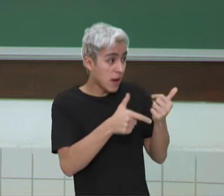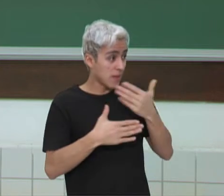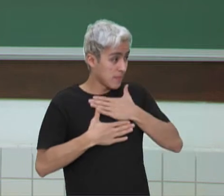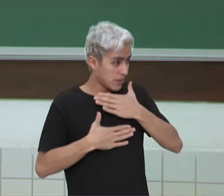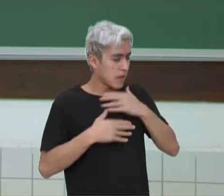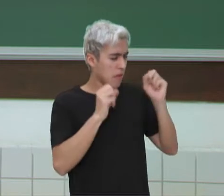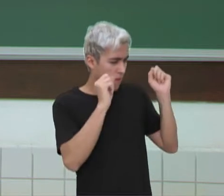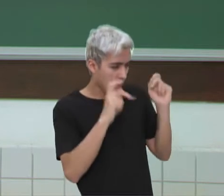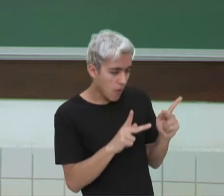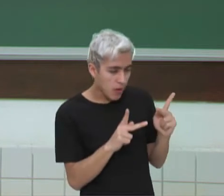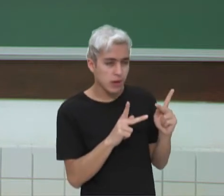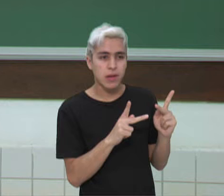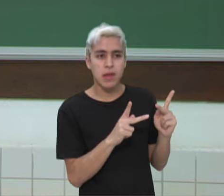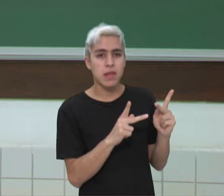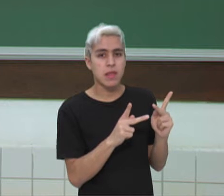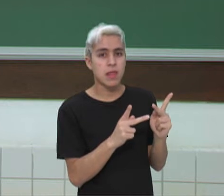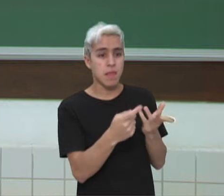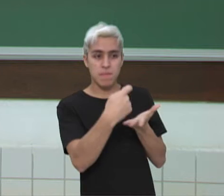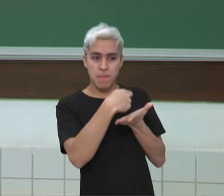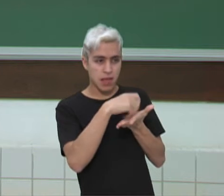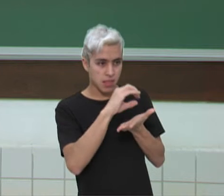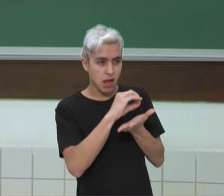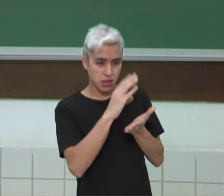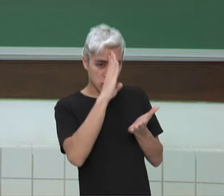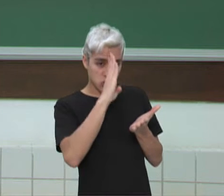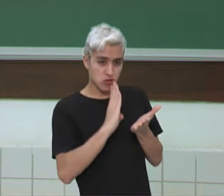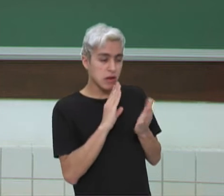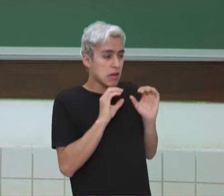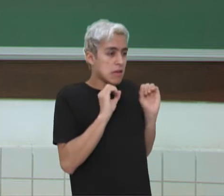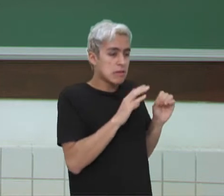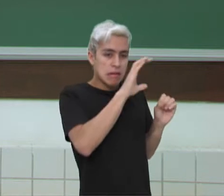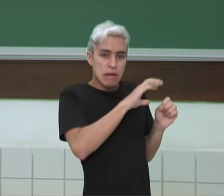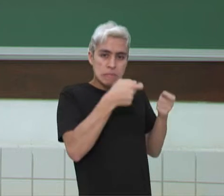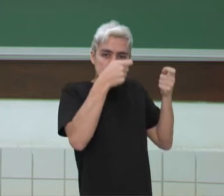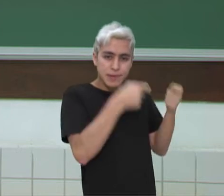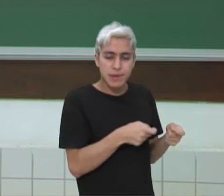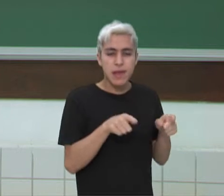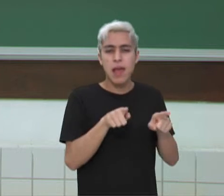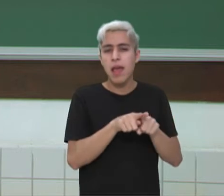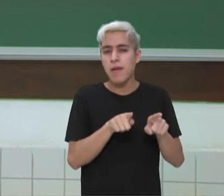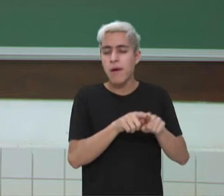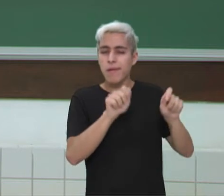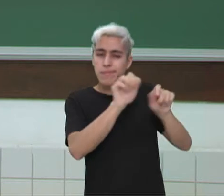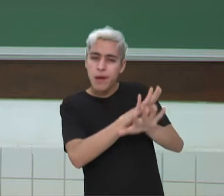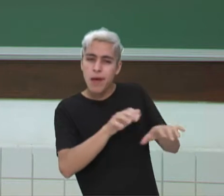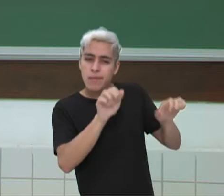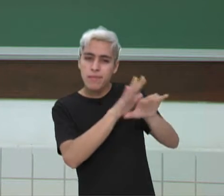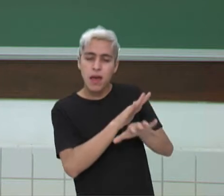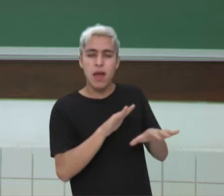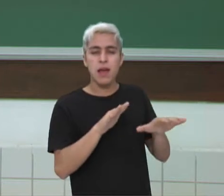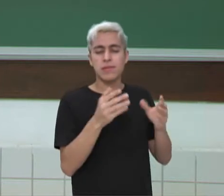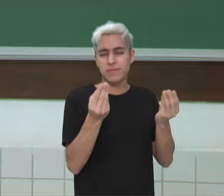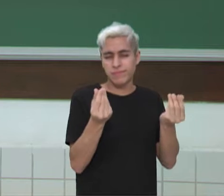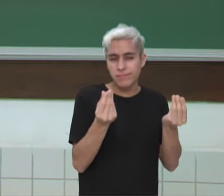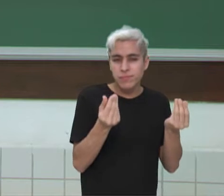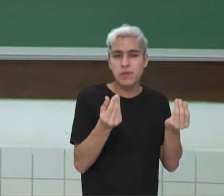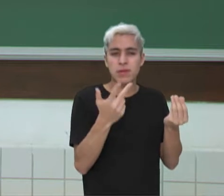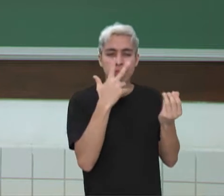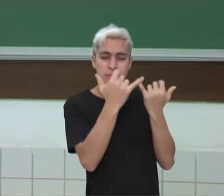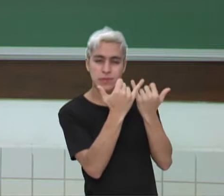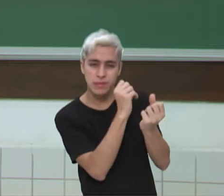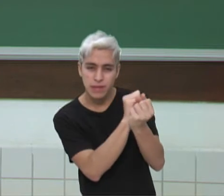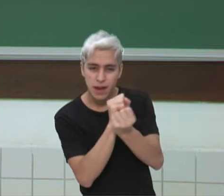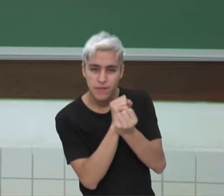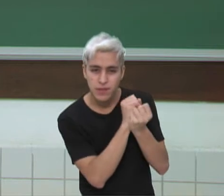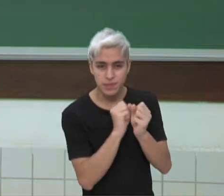Ponto. Sem pagamento. Então você percebe que é uma forma disfarçada de escravidão, a encomenda. Primeiro